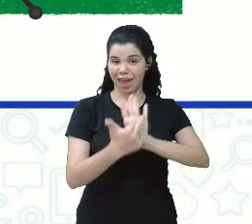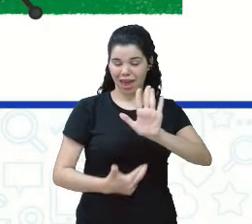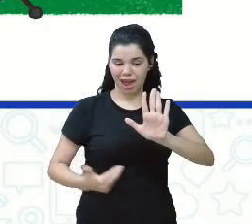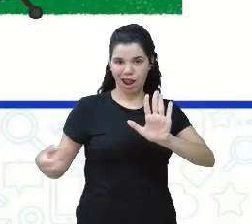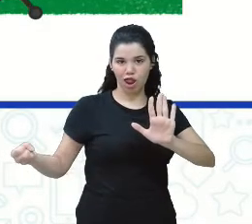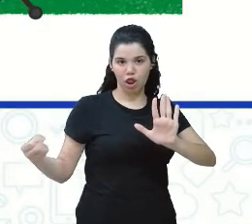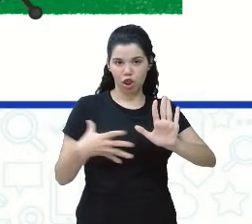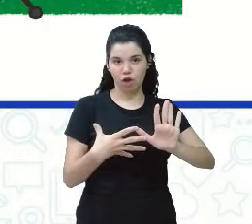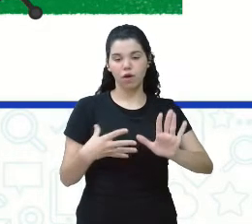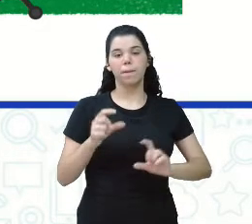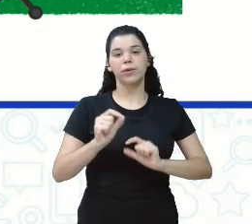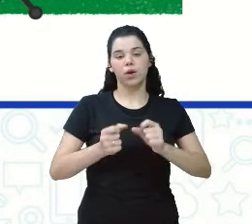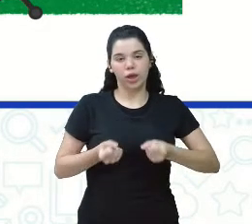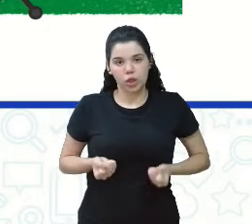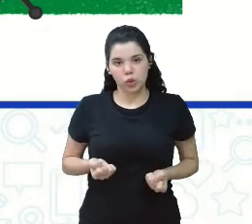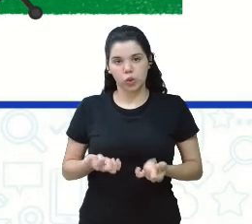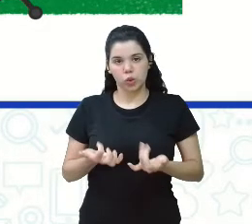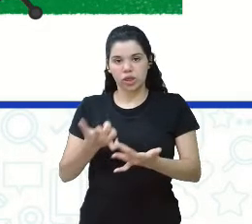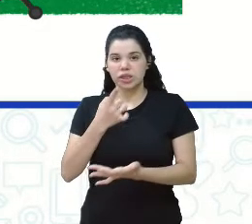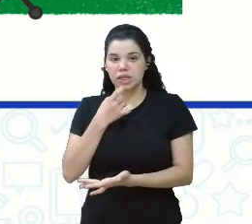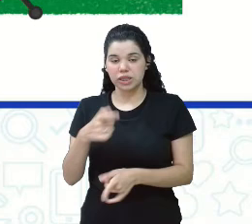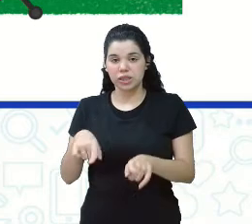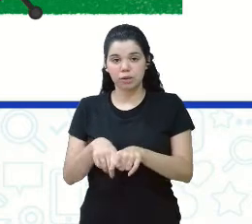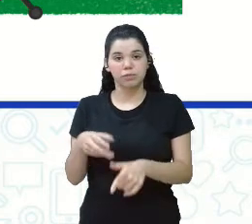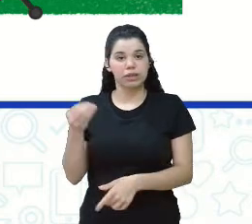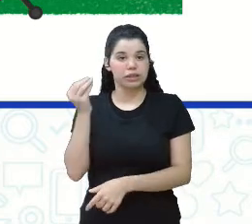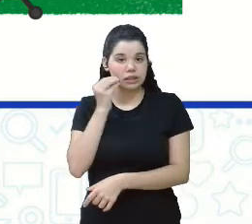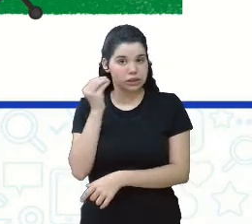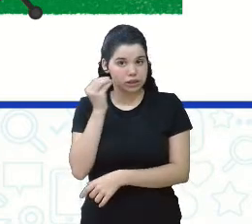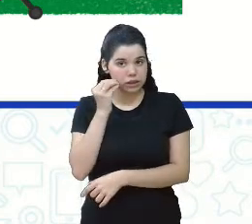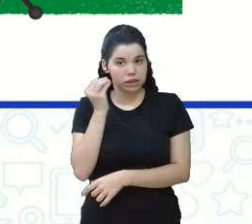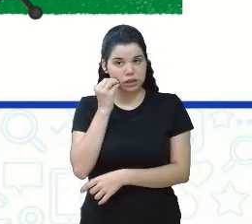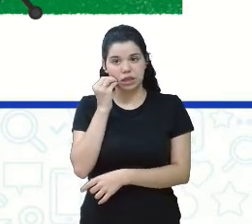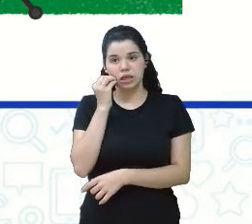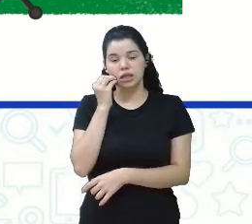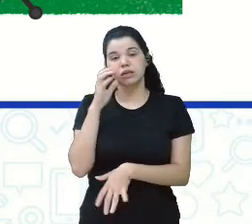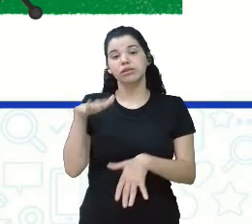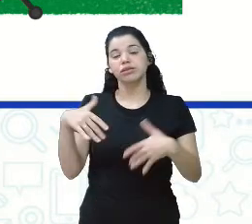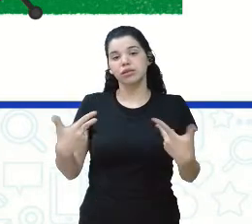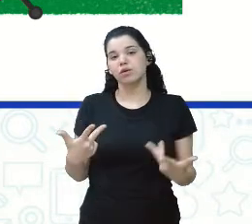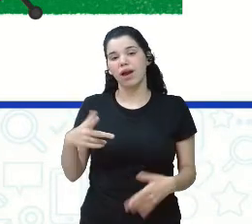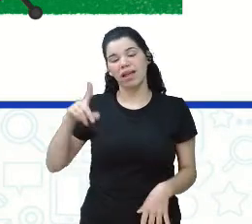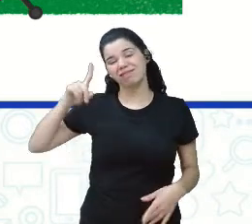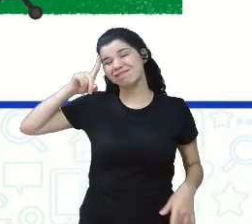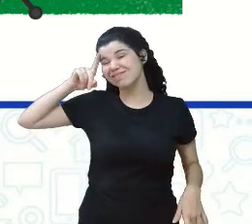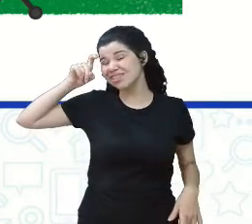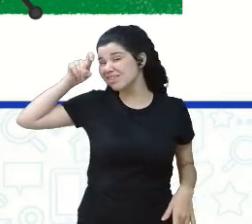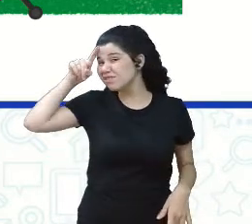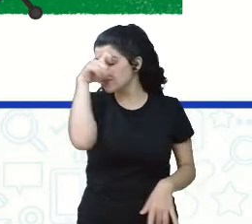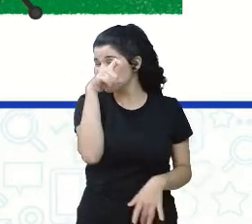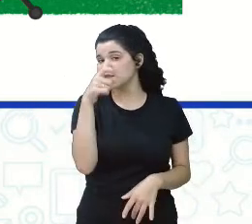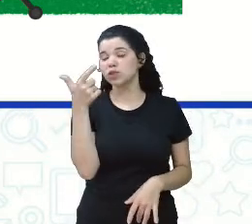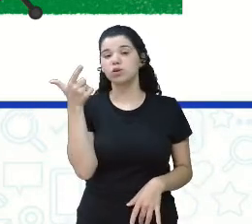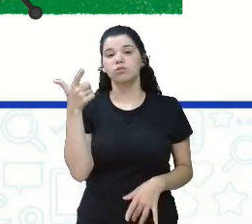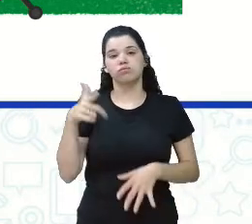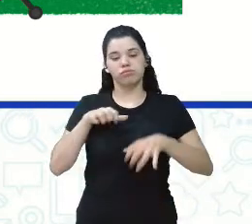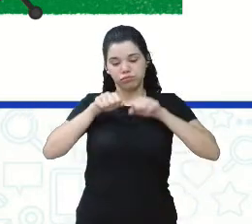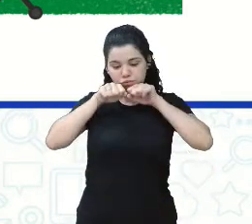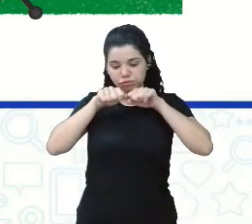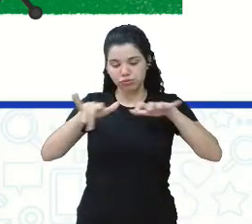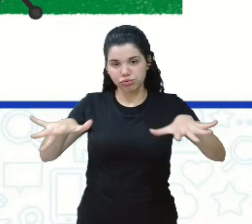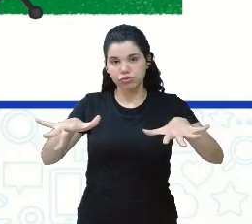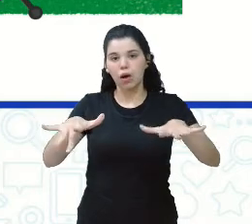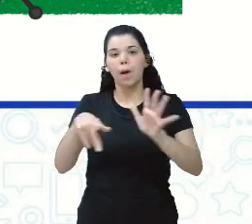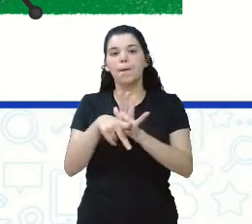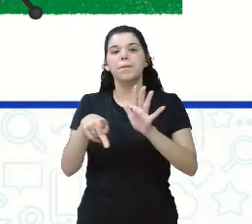para doação de sangue e os testes disponíveis, são raros os casos de transmissão de HIV